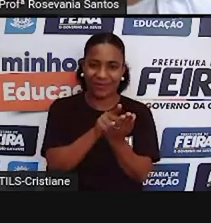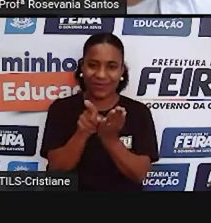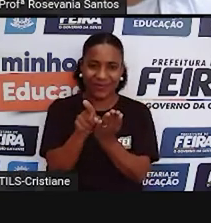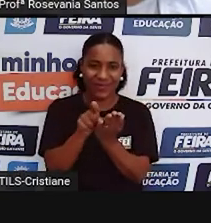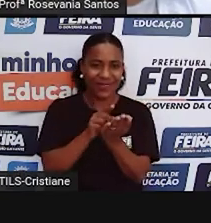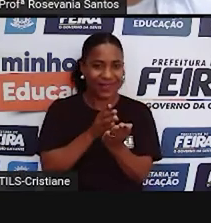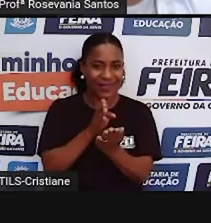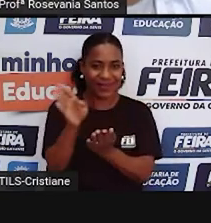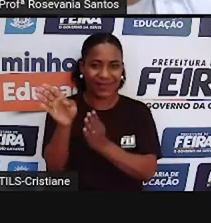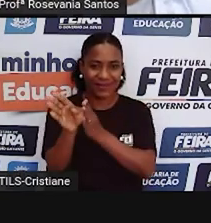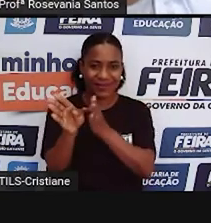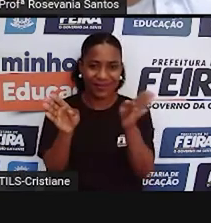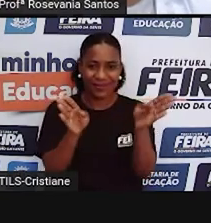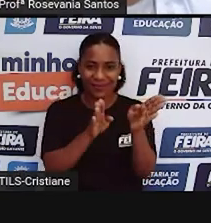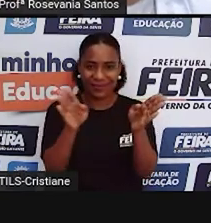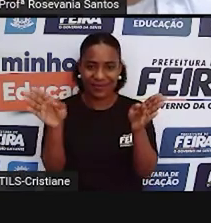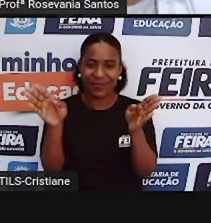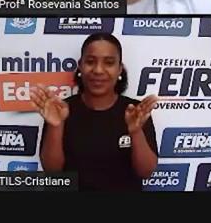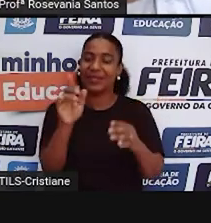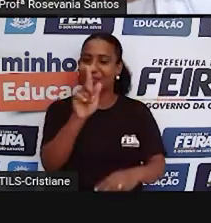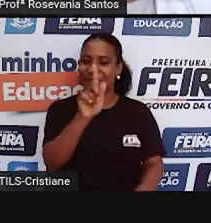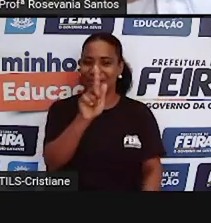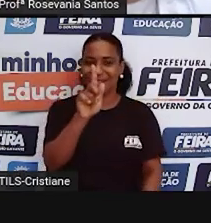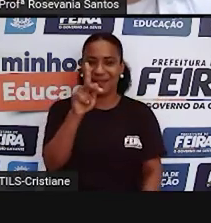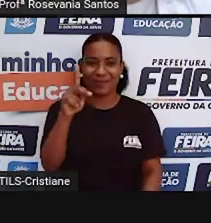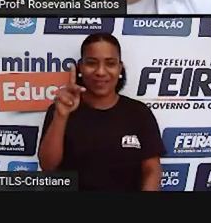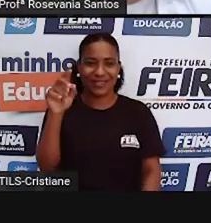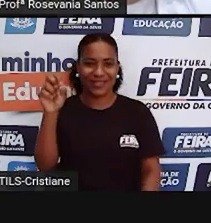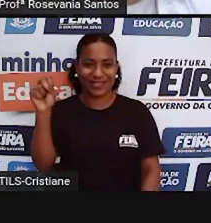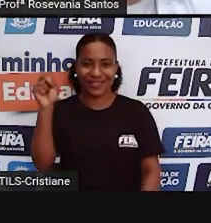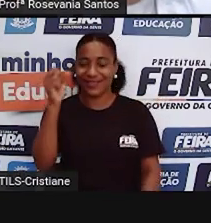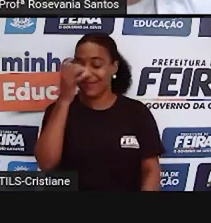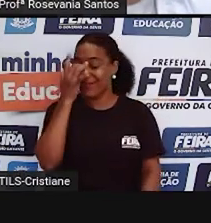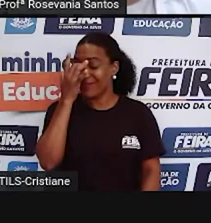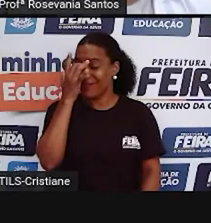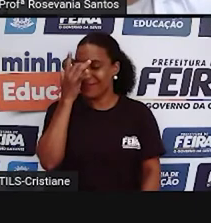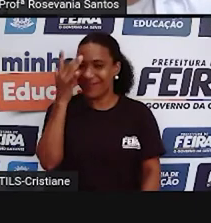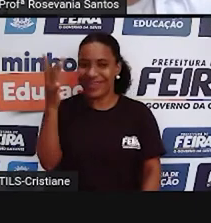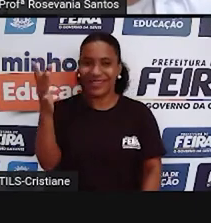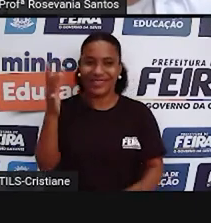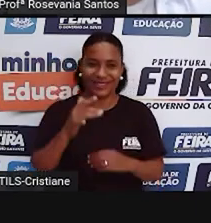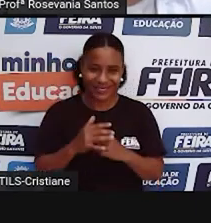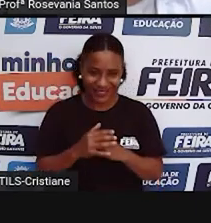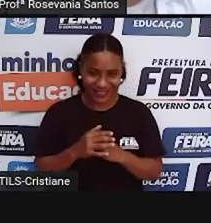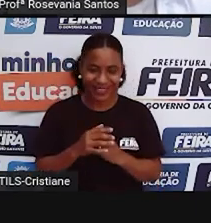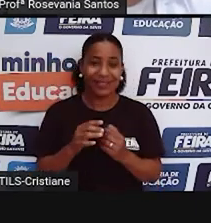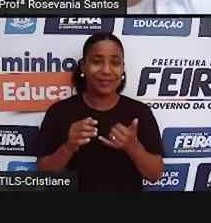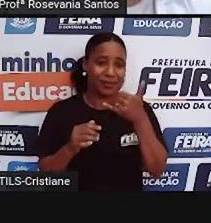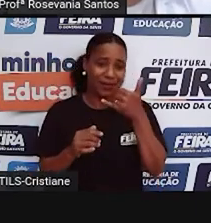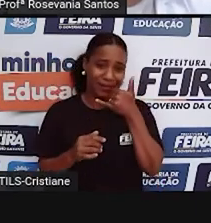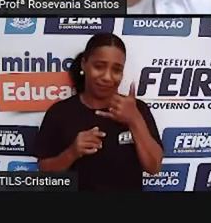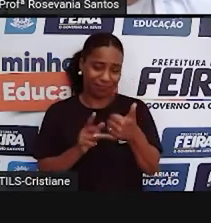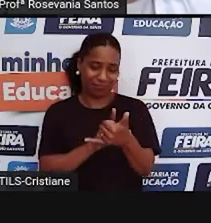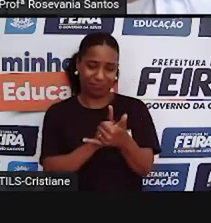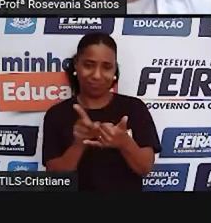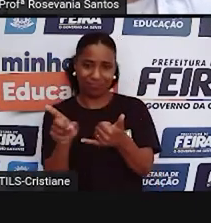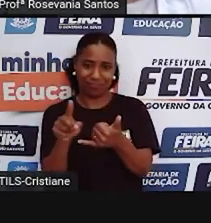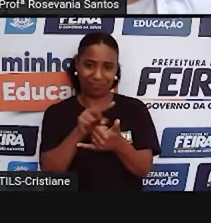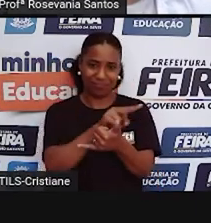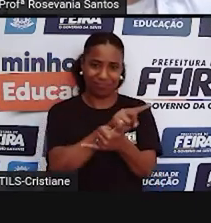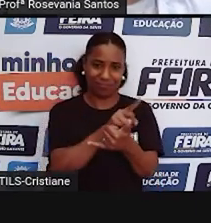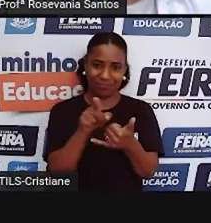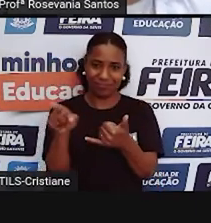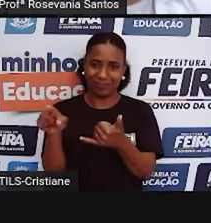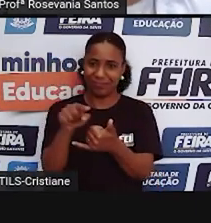e, com o advento, né, do GPS hoje, a gente chega rapidinho no local onde você está, sem nenhum erro. E